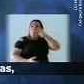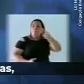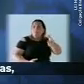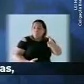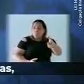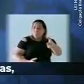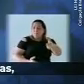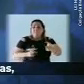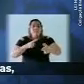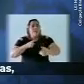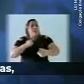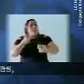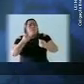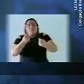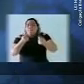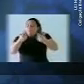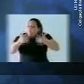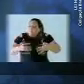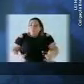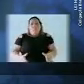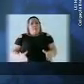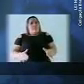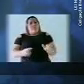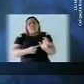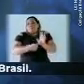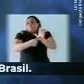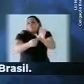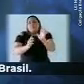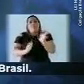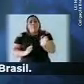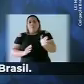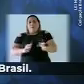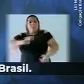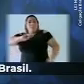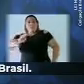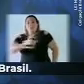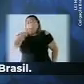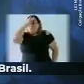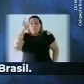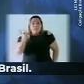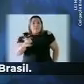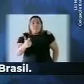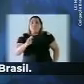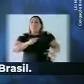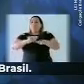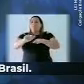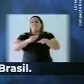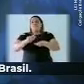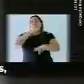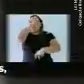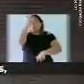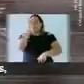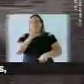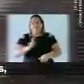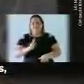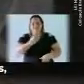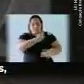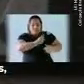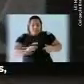somado a uma gestão atrapalhada de contas, está mostrando a sua face. Milhões de pessoas estão desempregadas no Brasil.